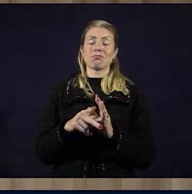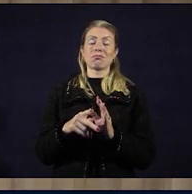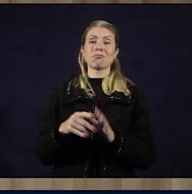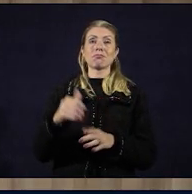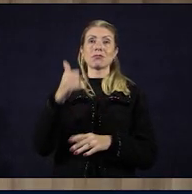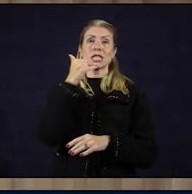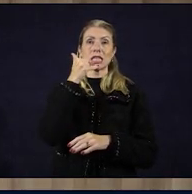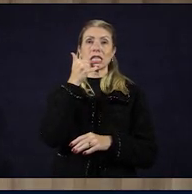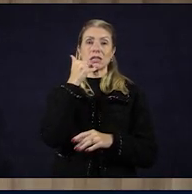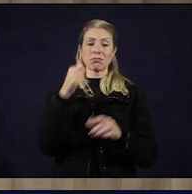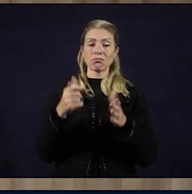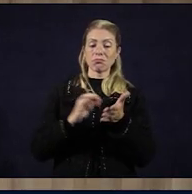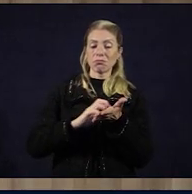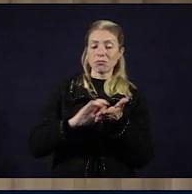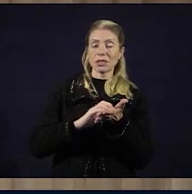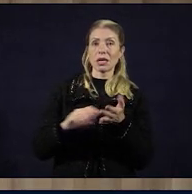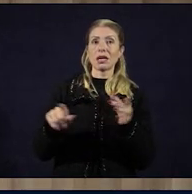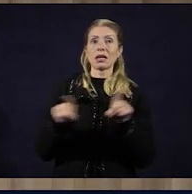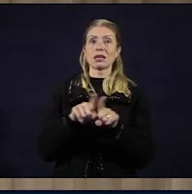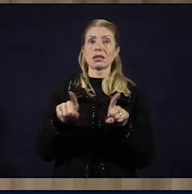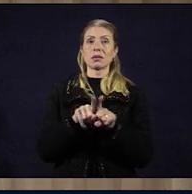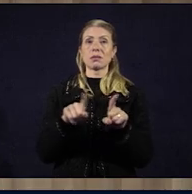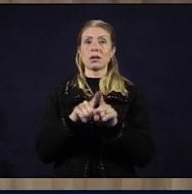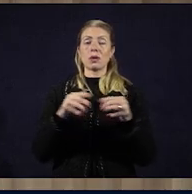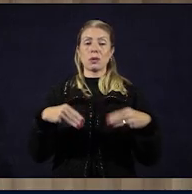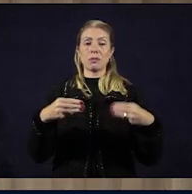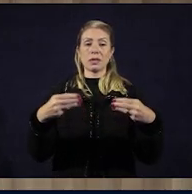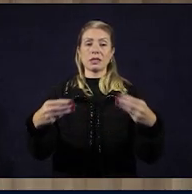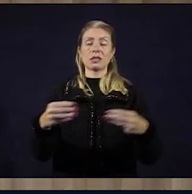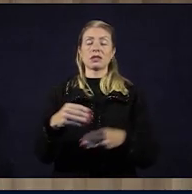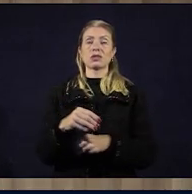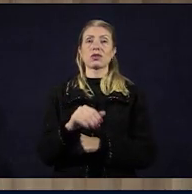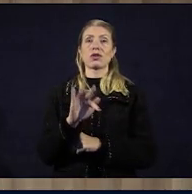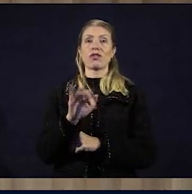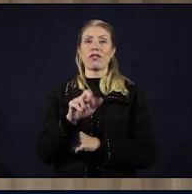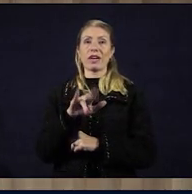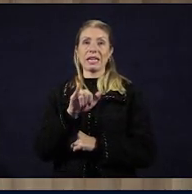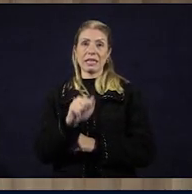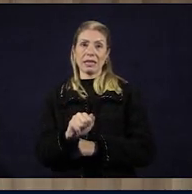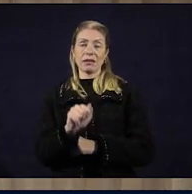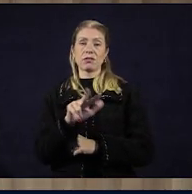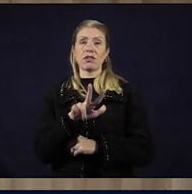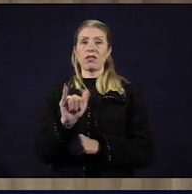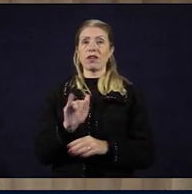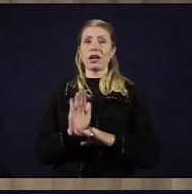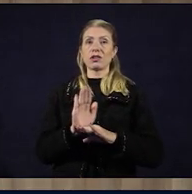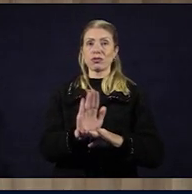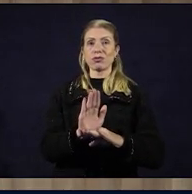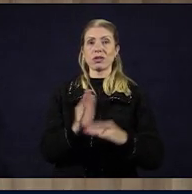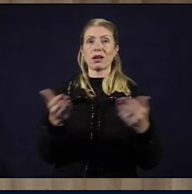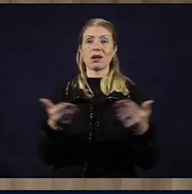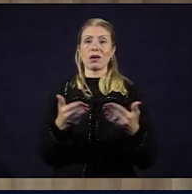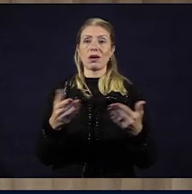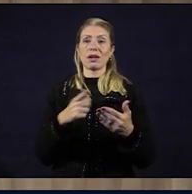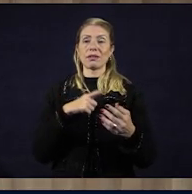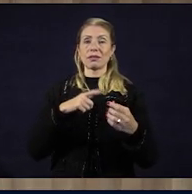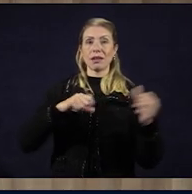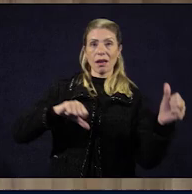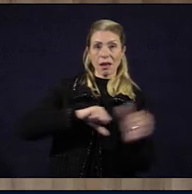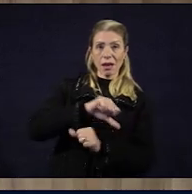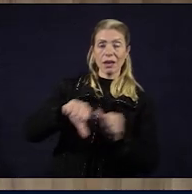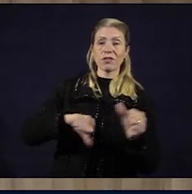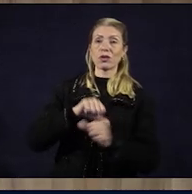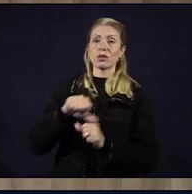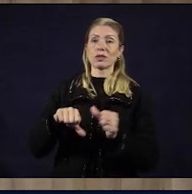Ministro Fábio Faria eu acho que vai ajudar nessa revolução